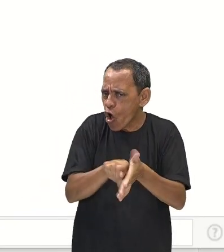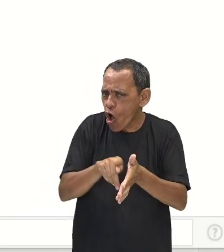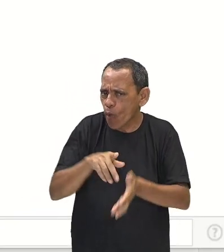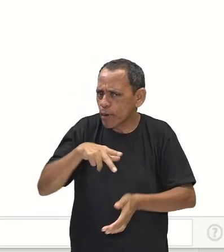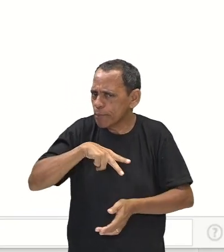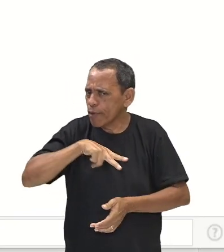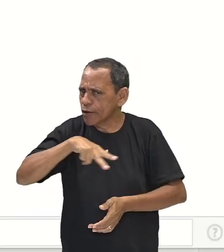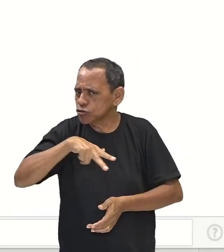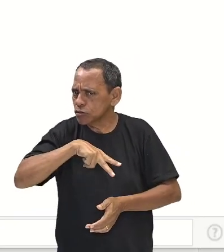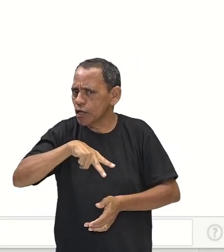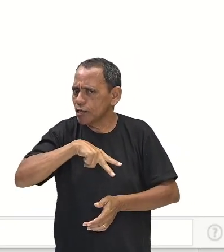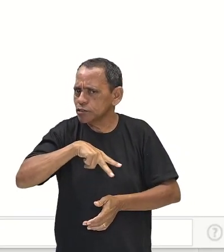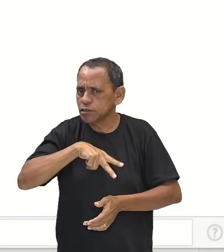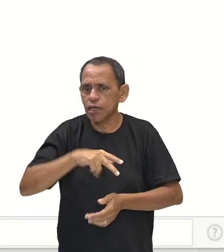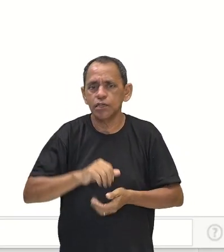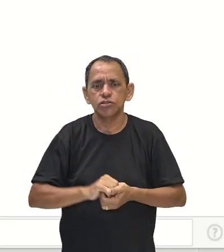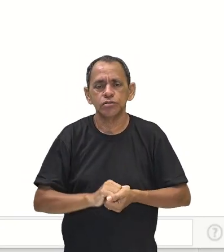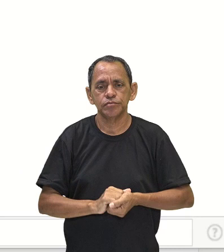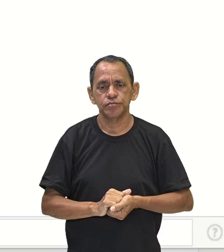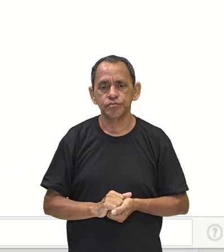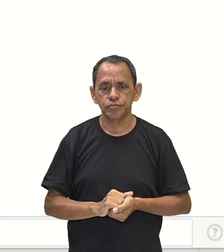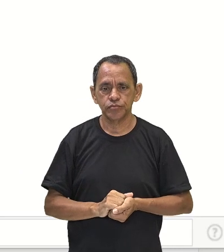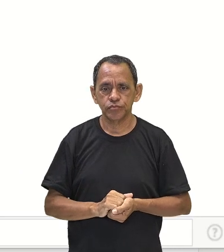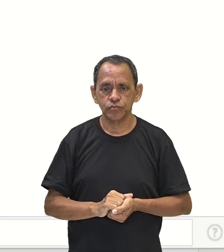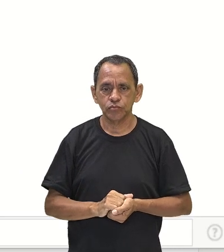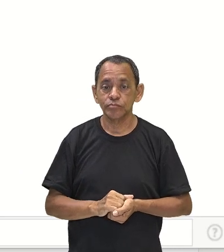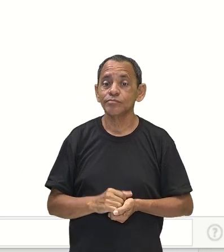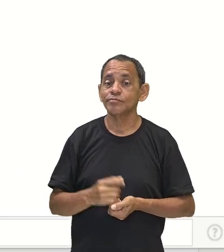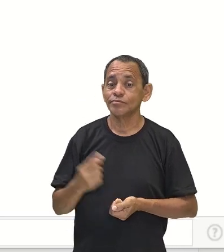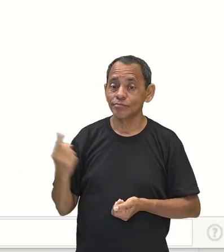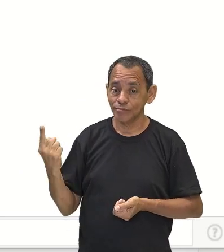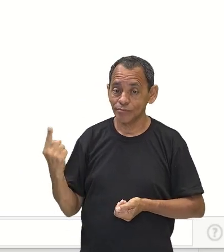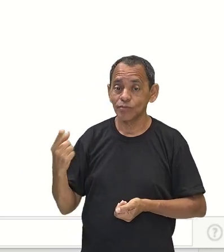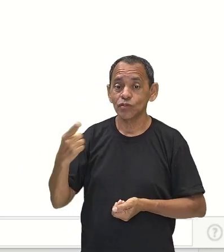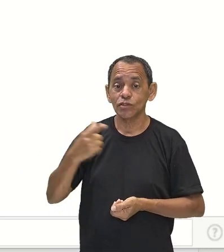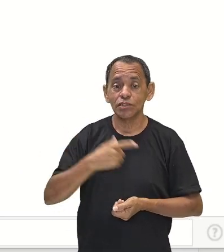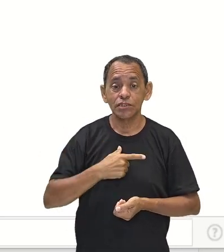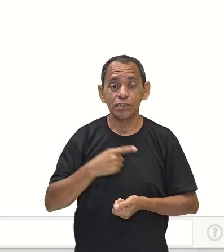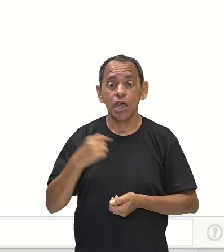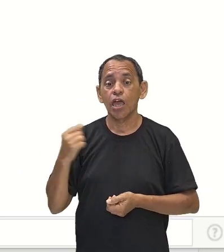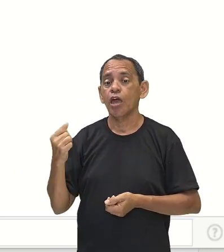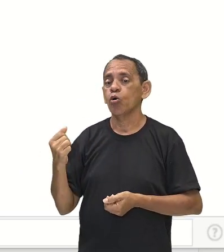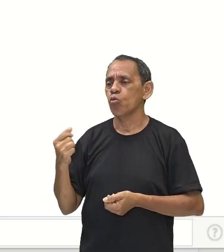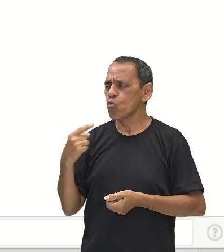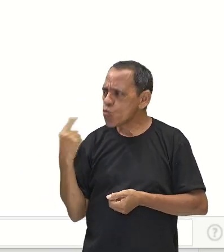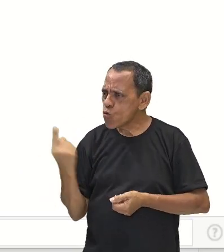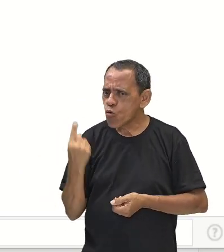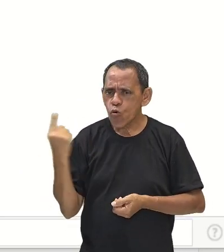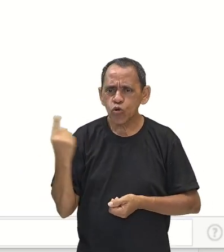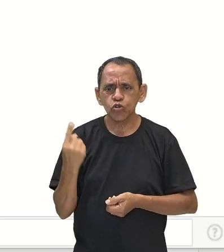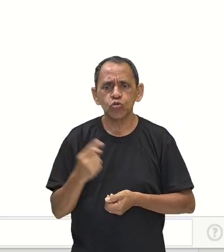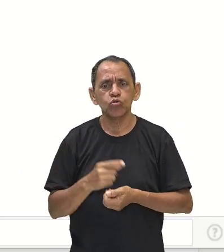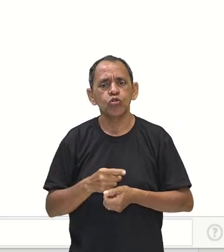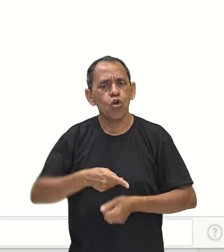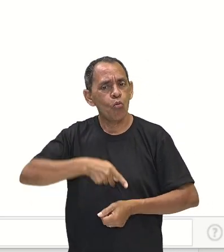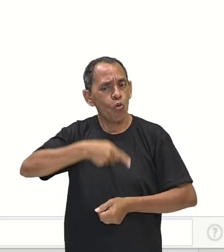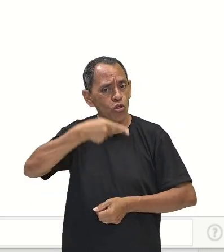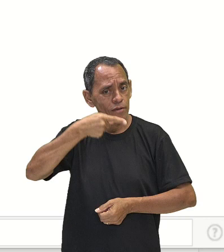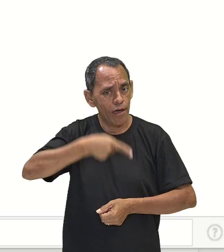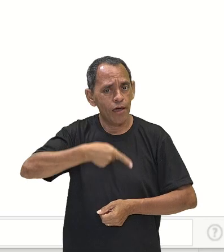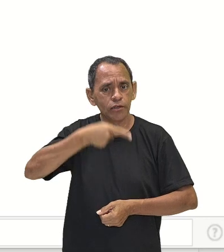é essa? O nosso dodecaedro, ele é o único poliedro